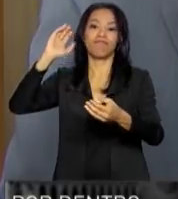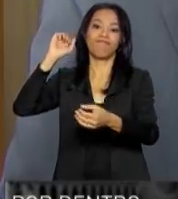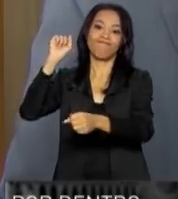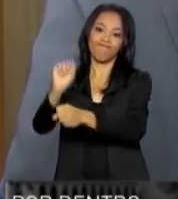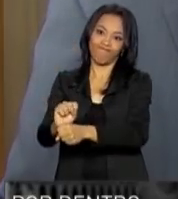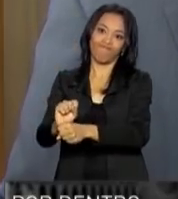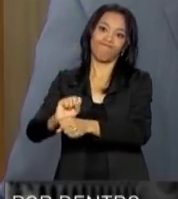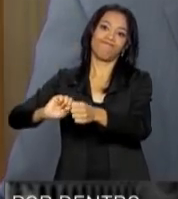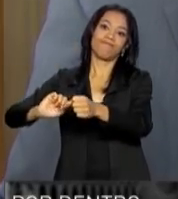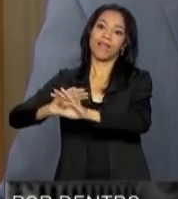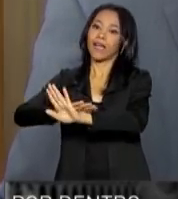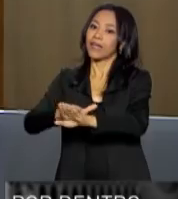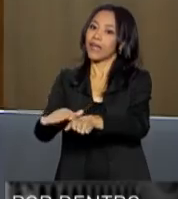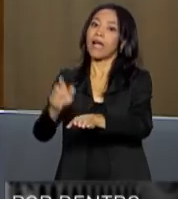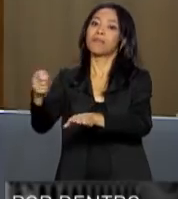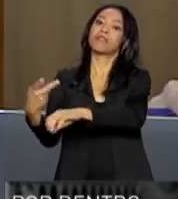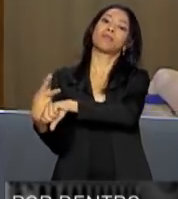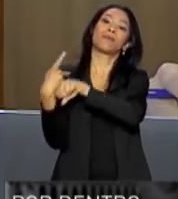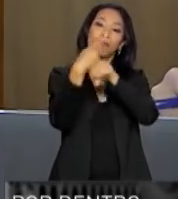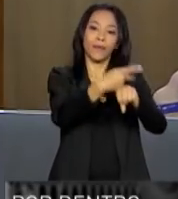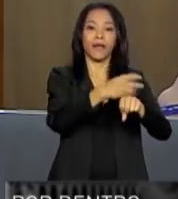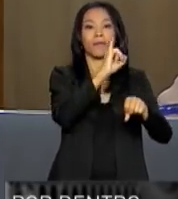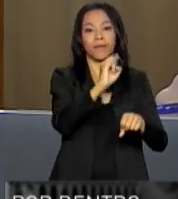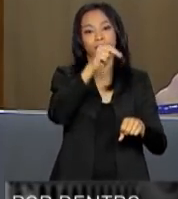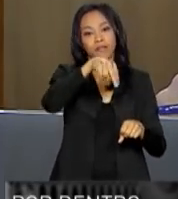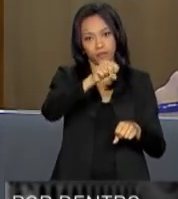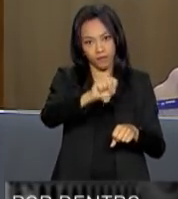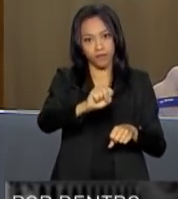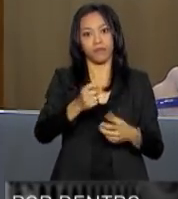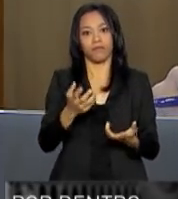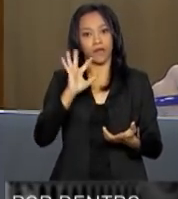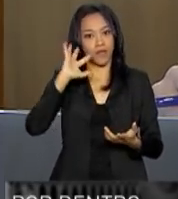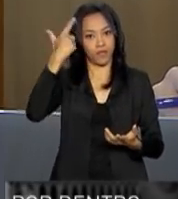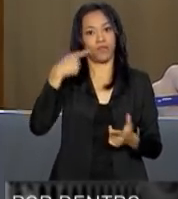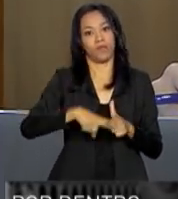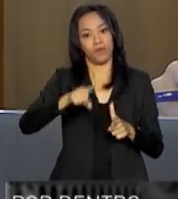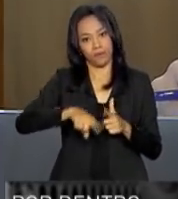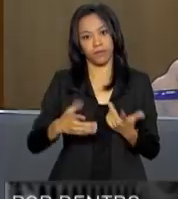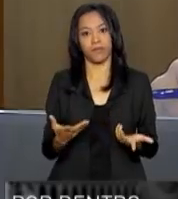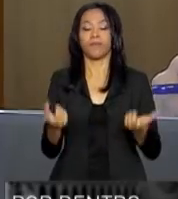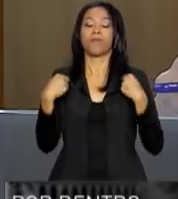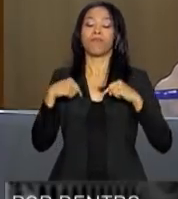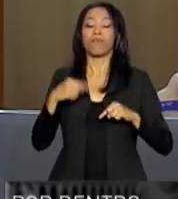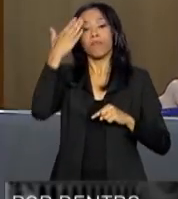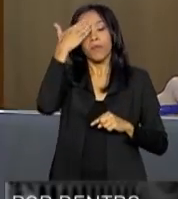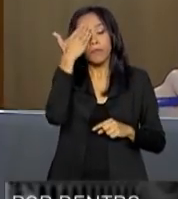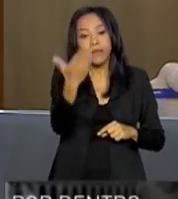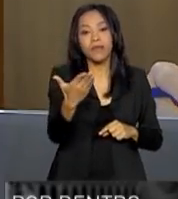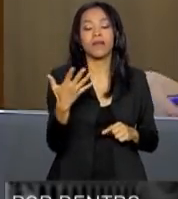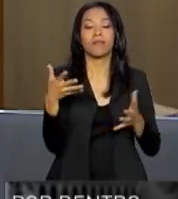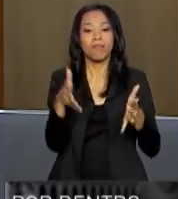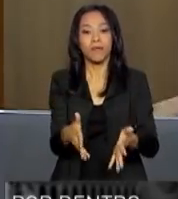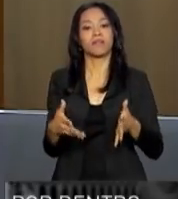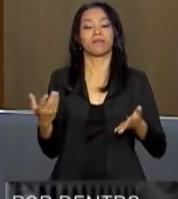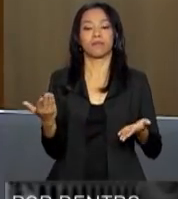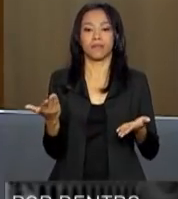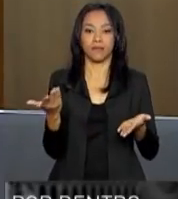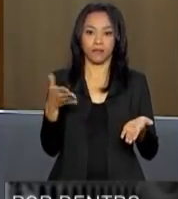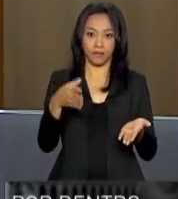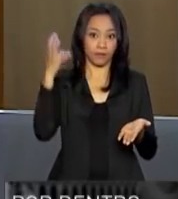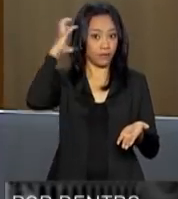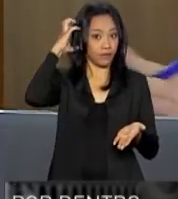desbloquear o benefício agradeço a participação do marcos antônio de jesus do rio de janeiro da rádio tupi muito obrigada pela sua